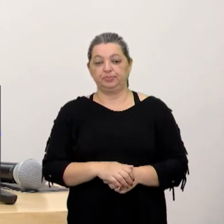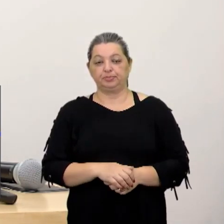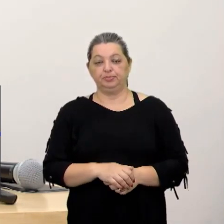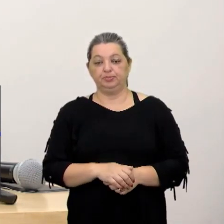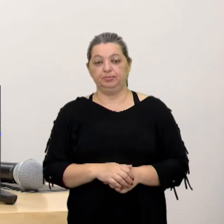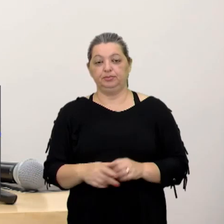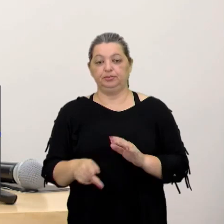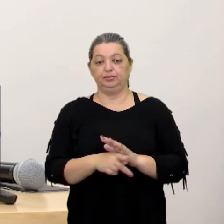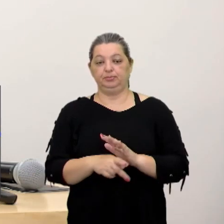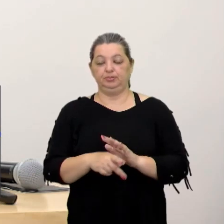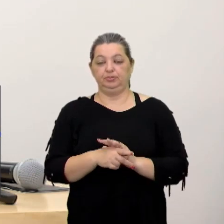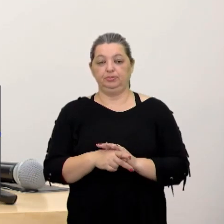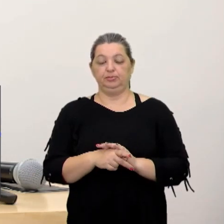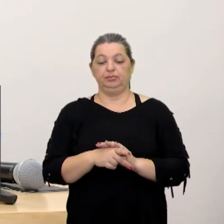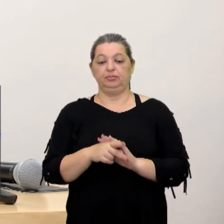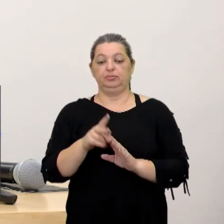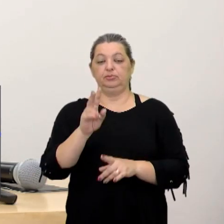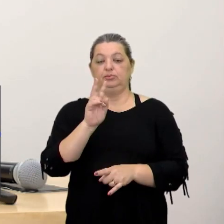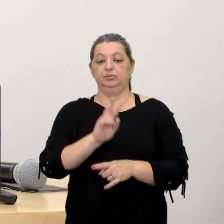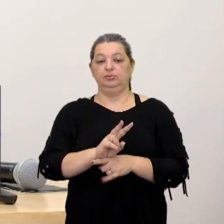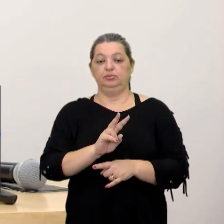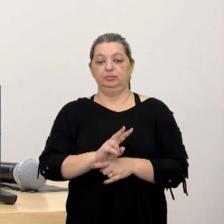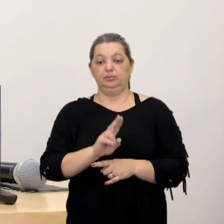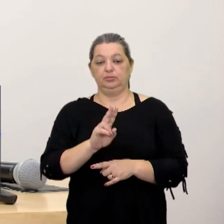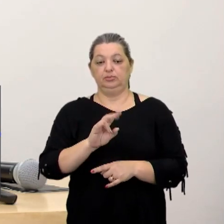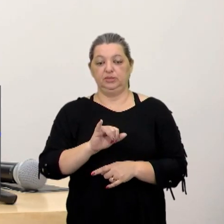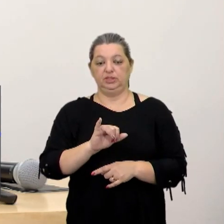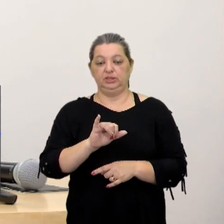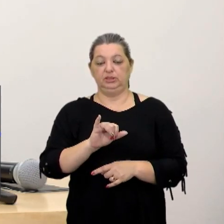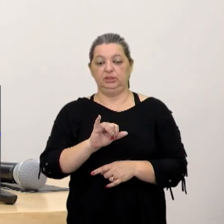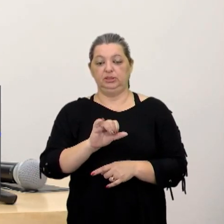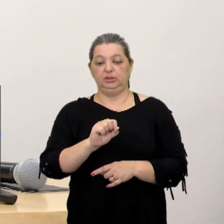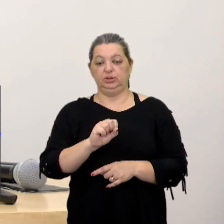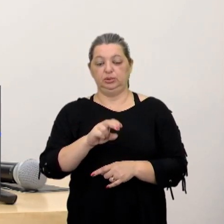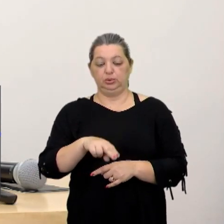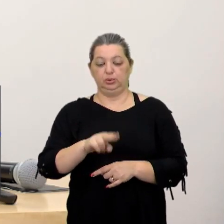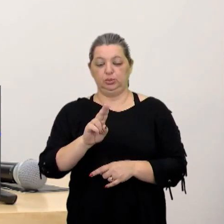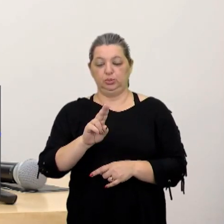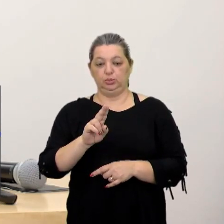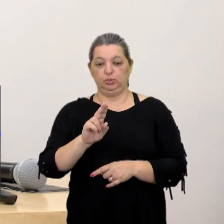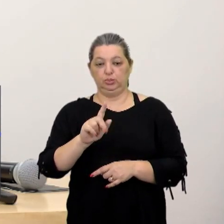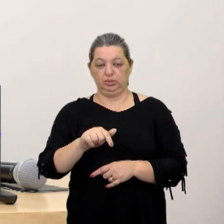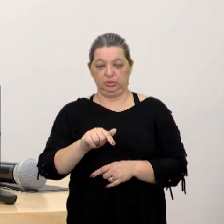Sistema Nacional de Unidades de Conservação, o SNUC, né, através aí da Lei